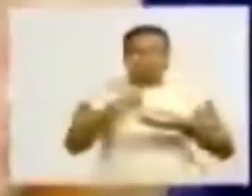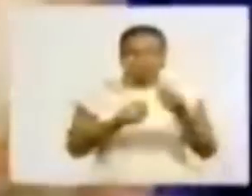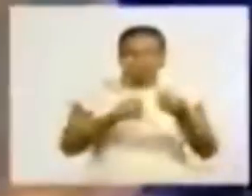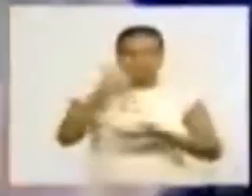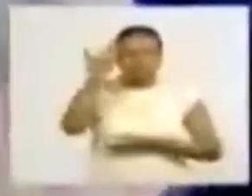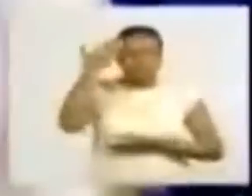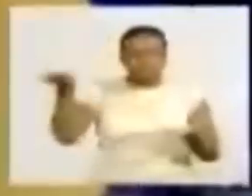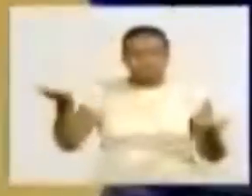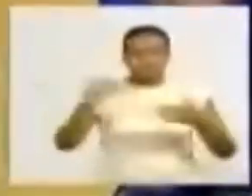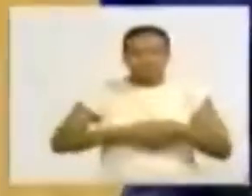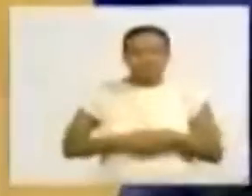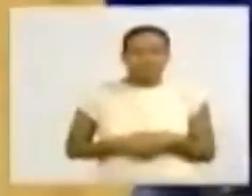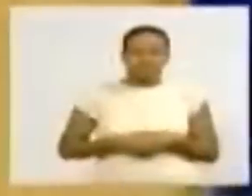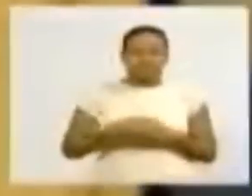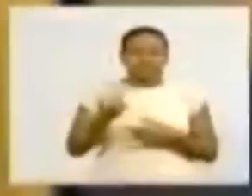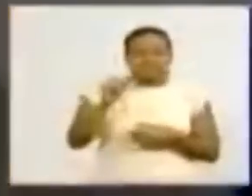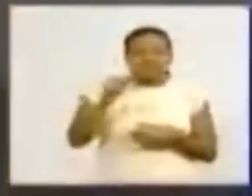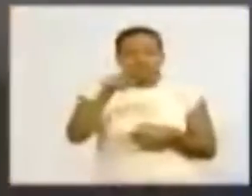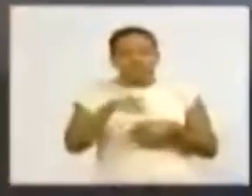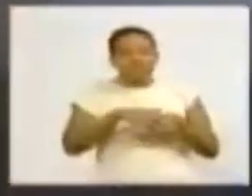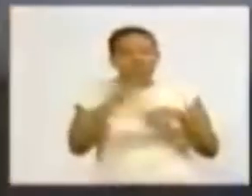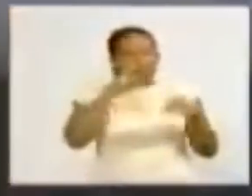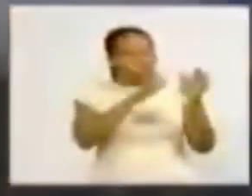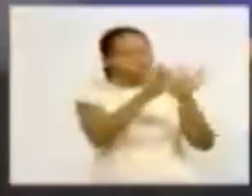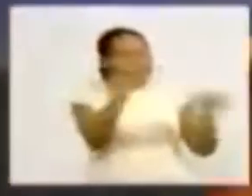Eu não sei se você escutou falar que Ele fazia milagres.